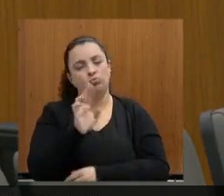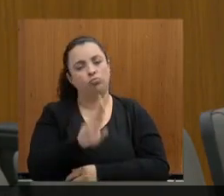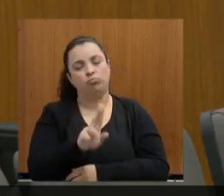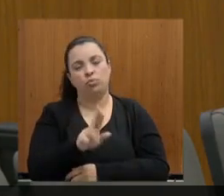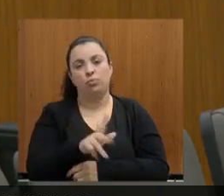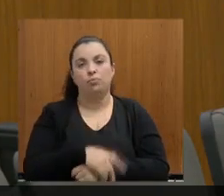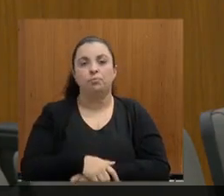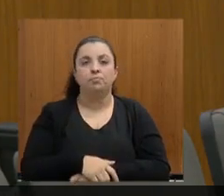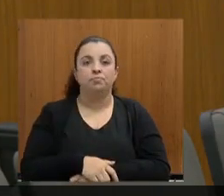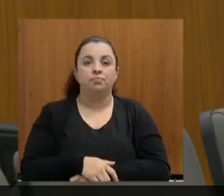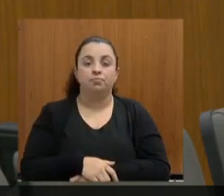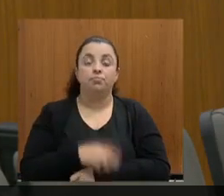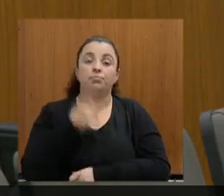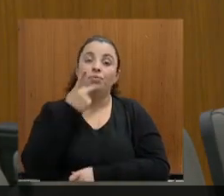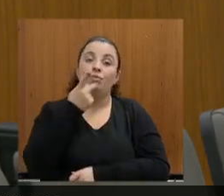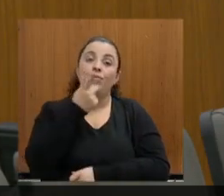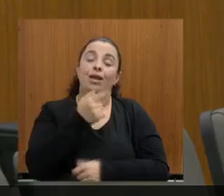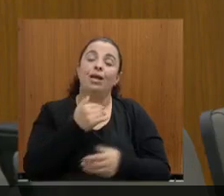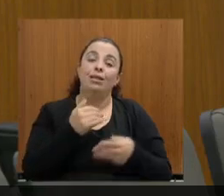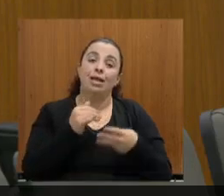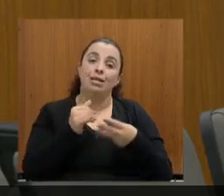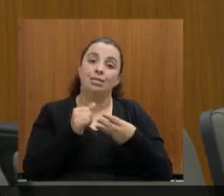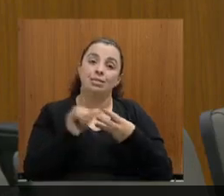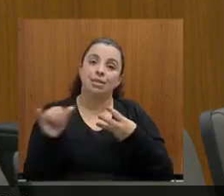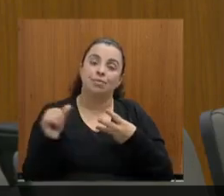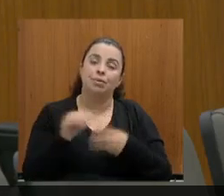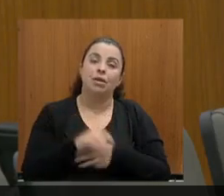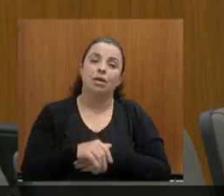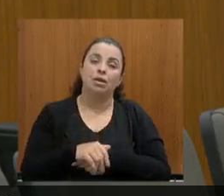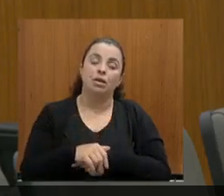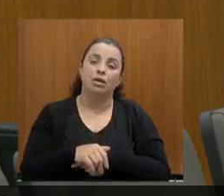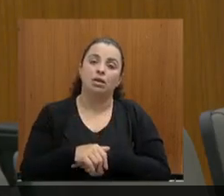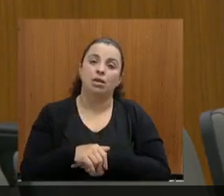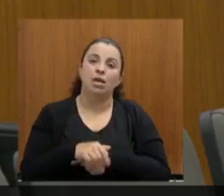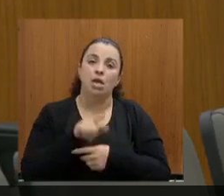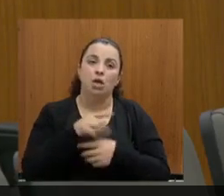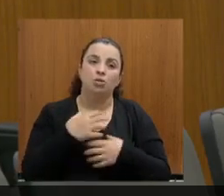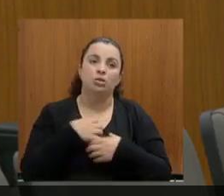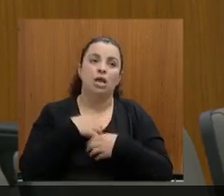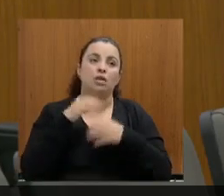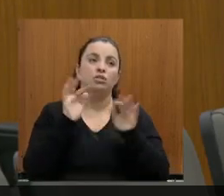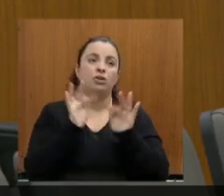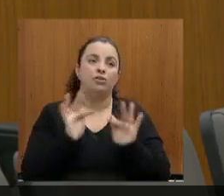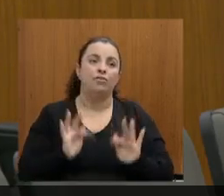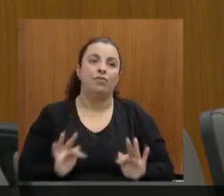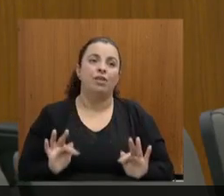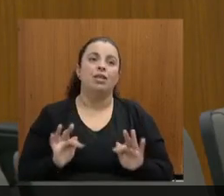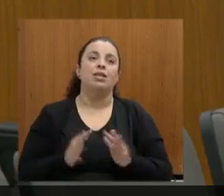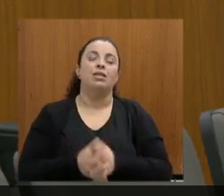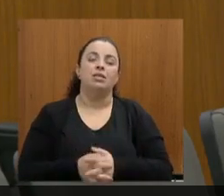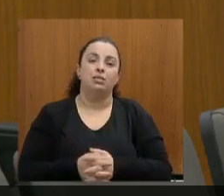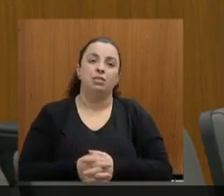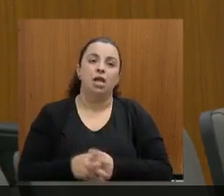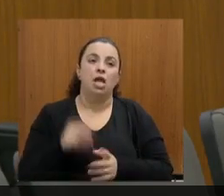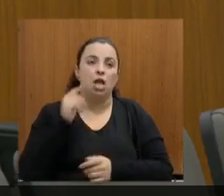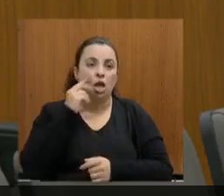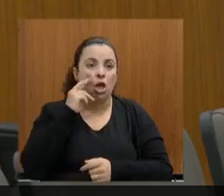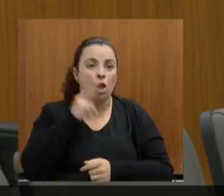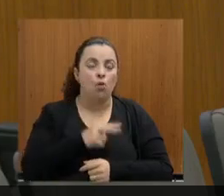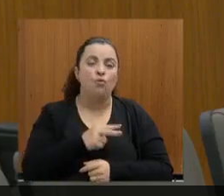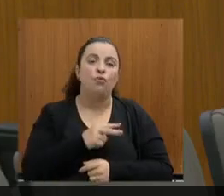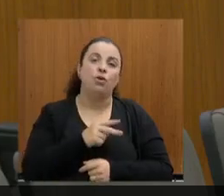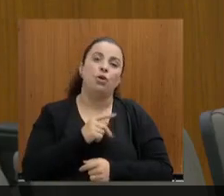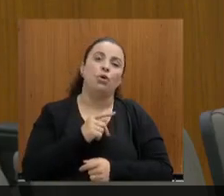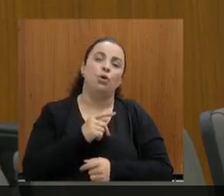feliz né com o arquivamento eu vi esse presidente Reinaldo sofrendo demais a